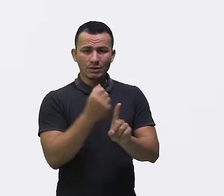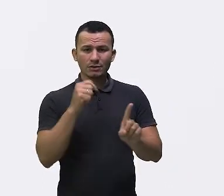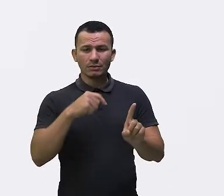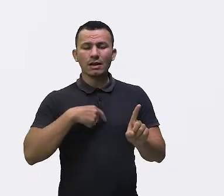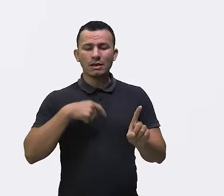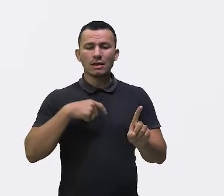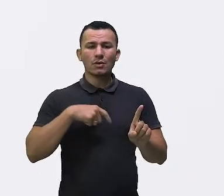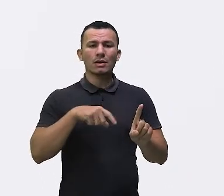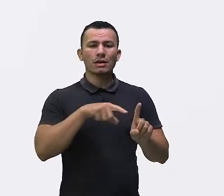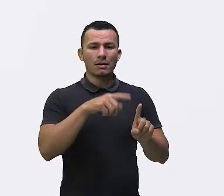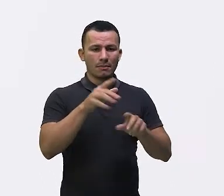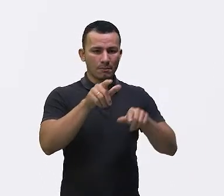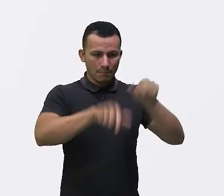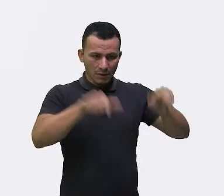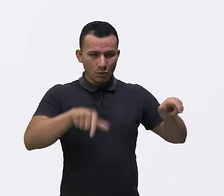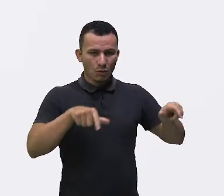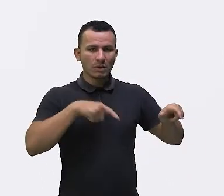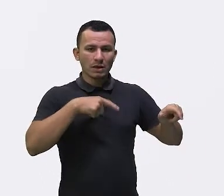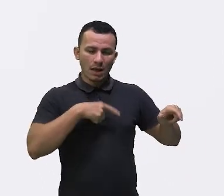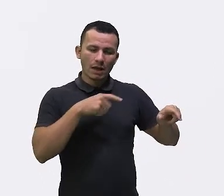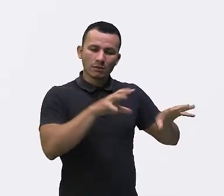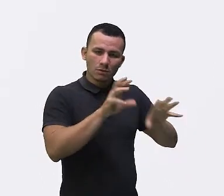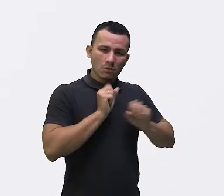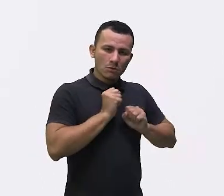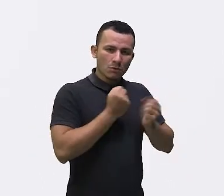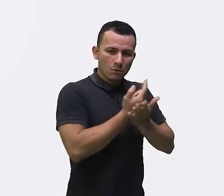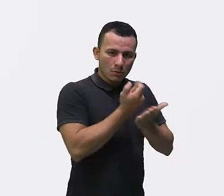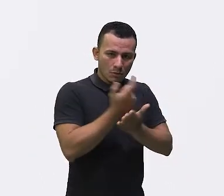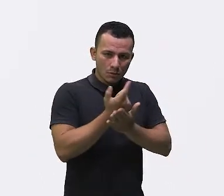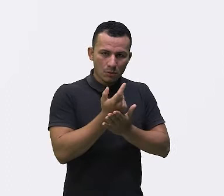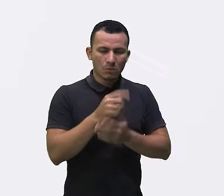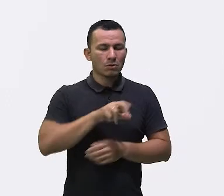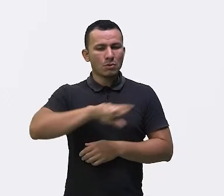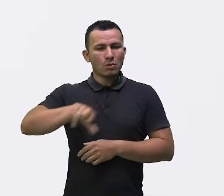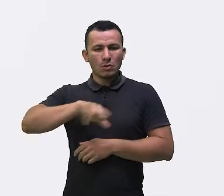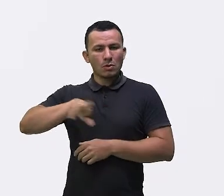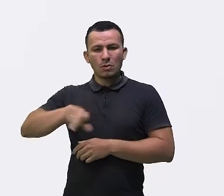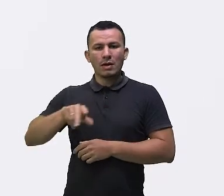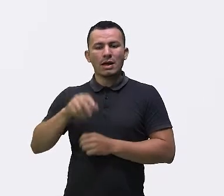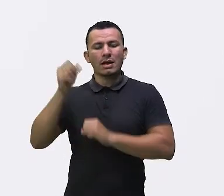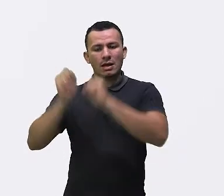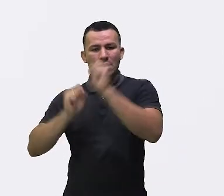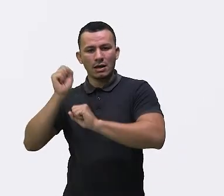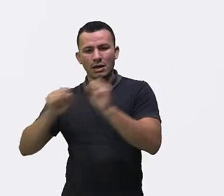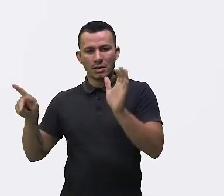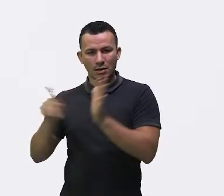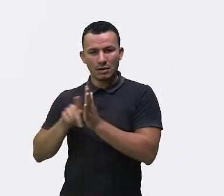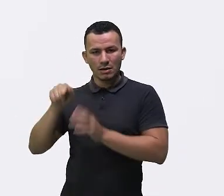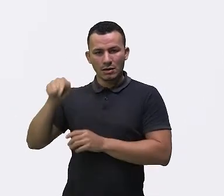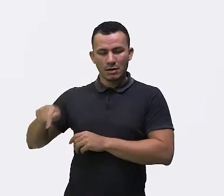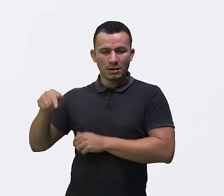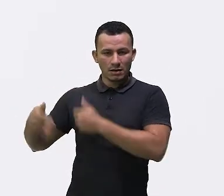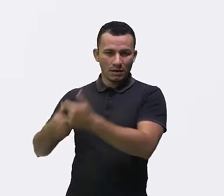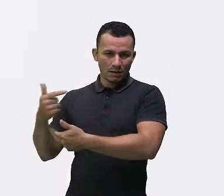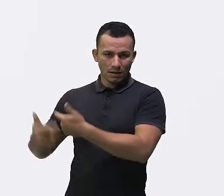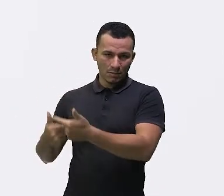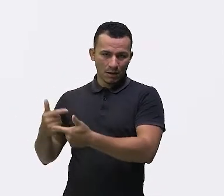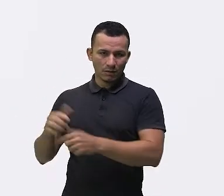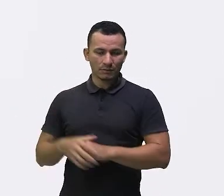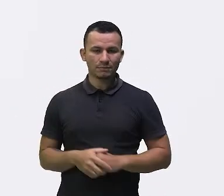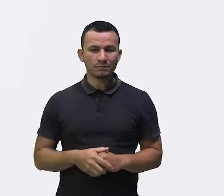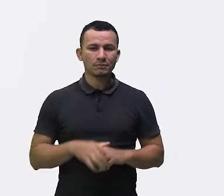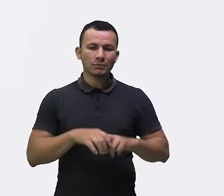entre possuidores e não detentores dos meios de produção. Surge, então, a